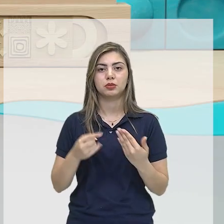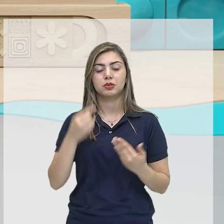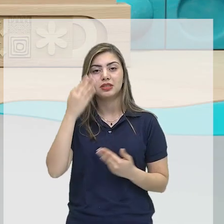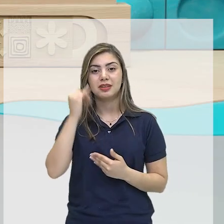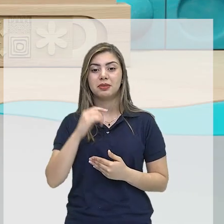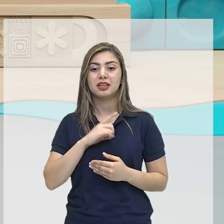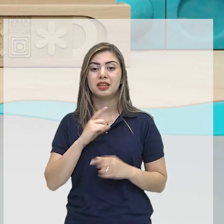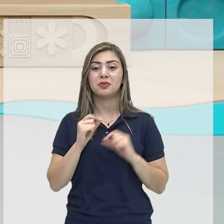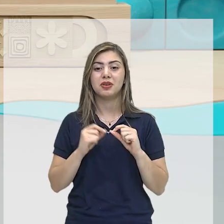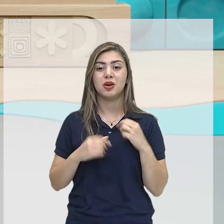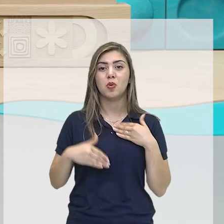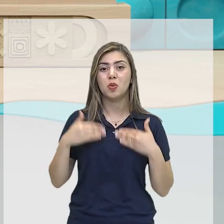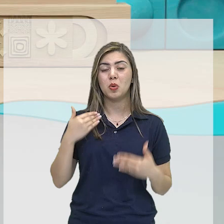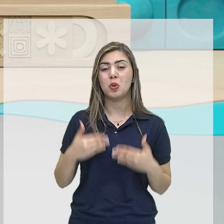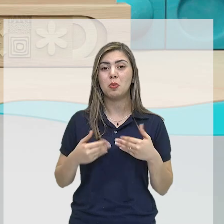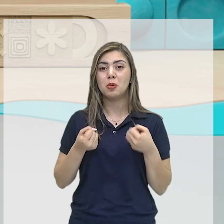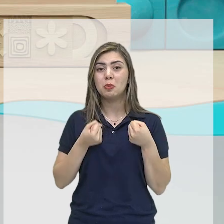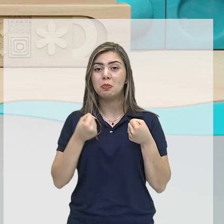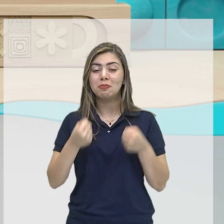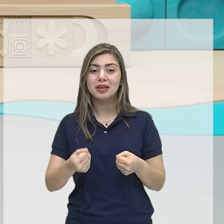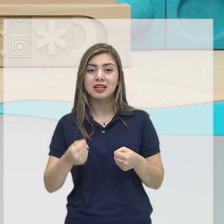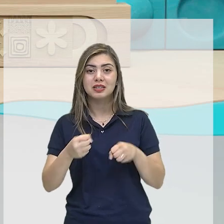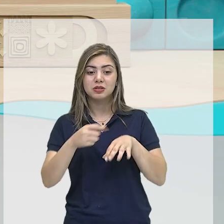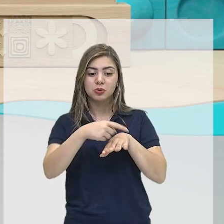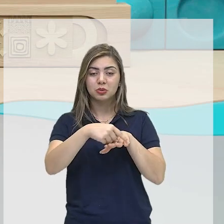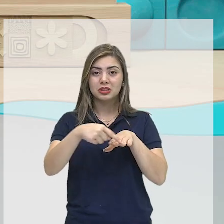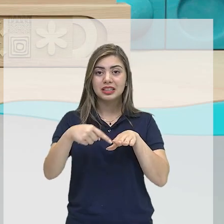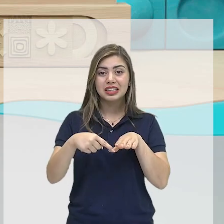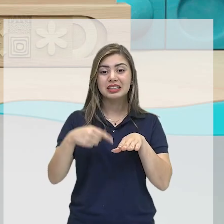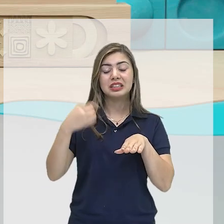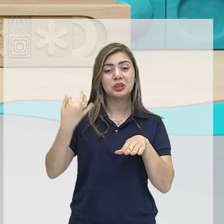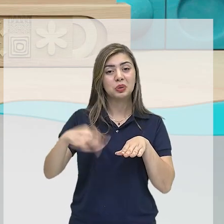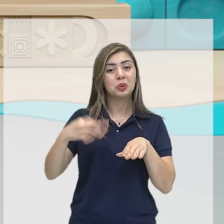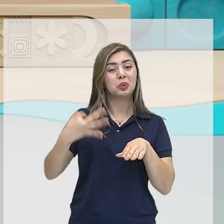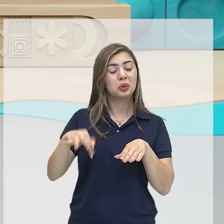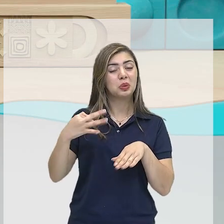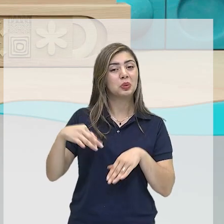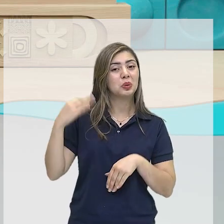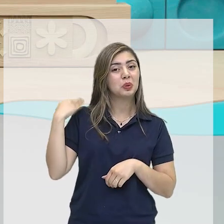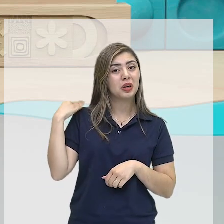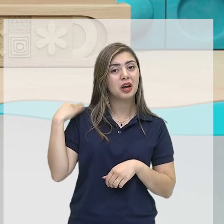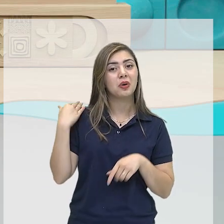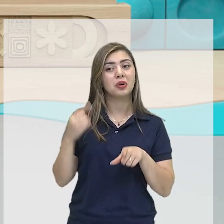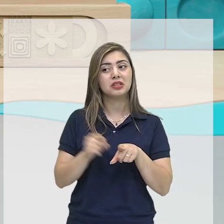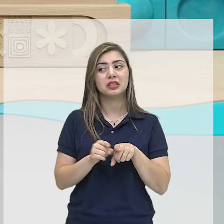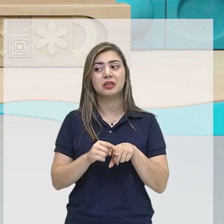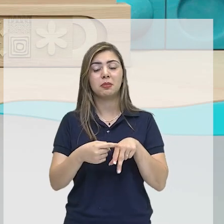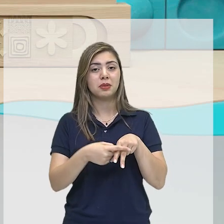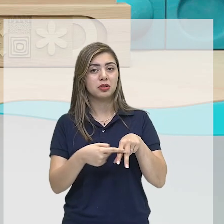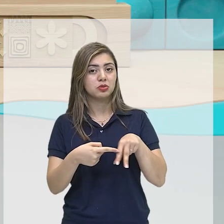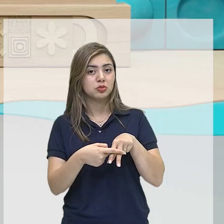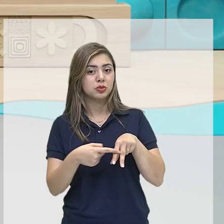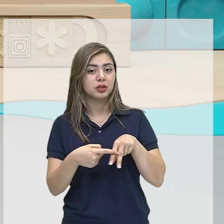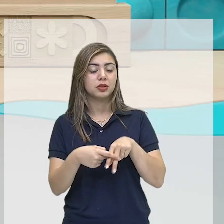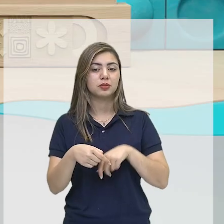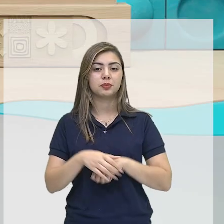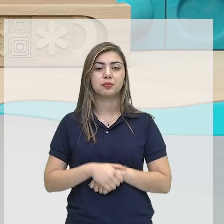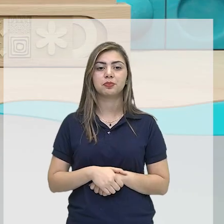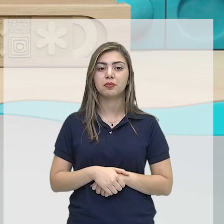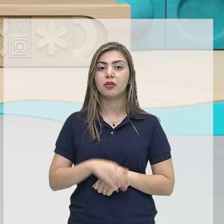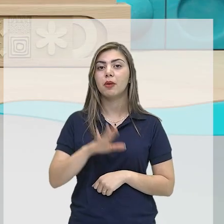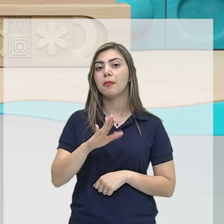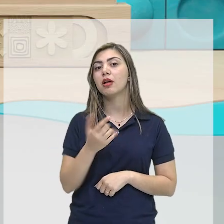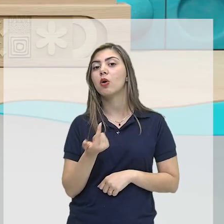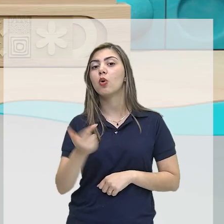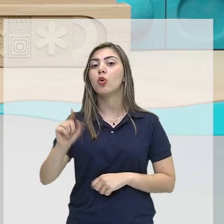pisada causa dores nas costas e no joelho. Temos o outro tipo de pisada, que é a pisada pronada. O pé ele